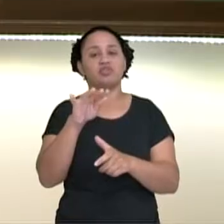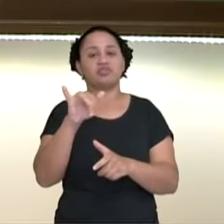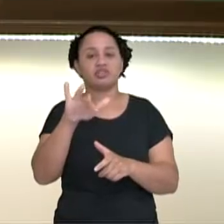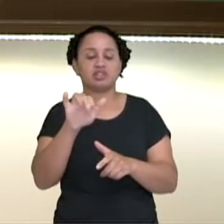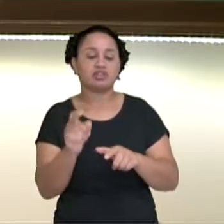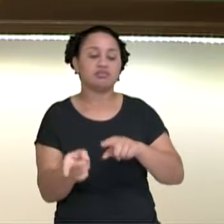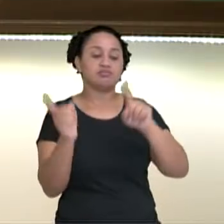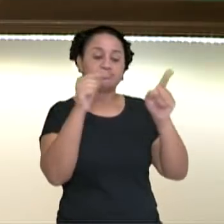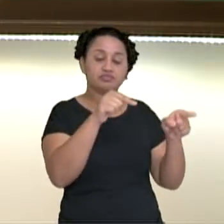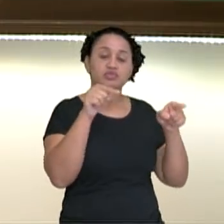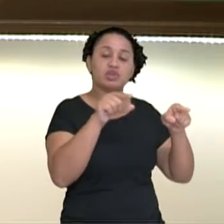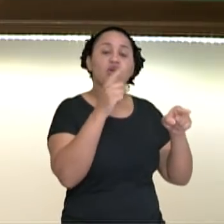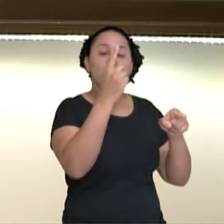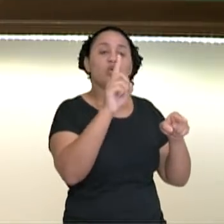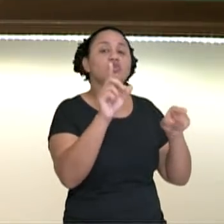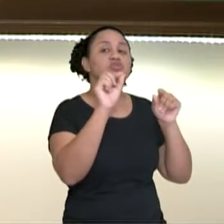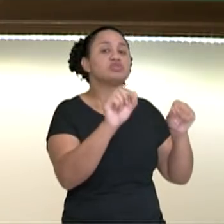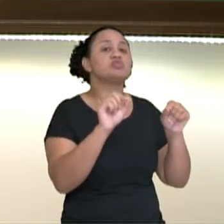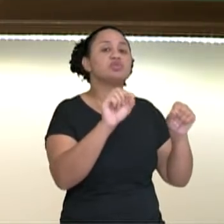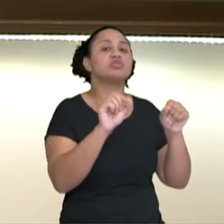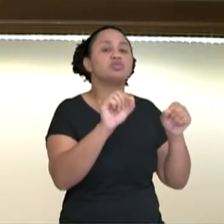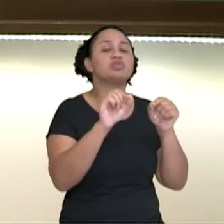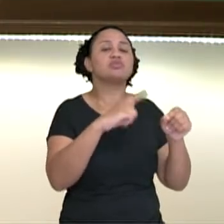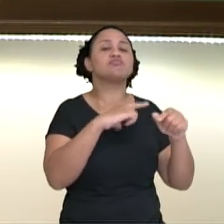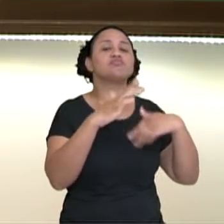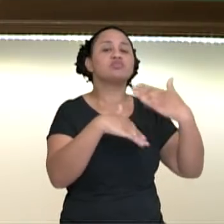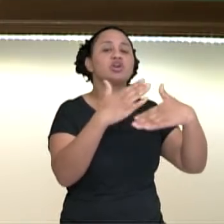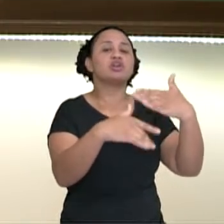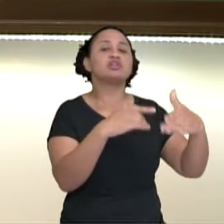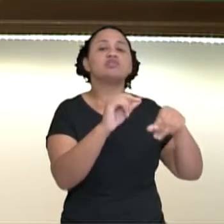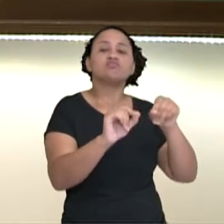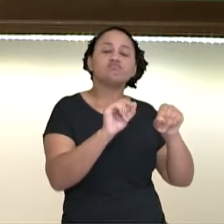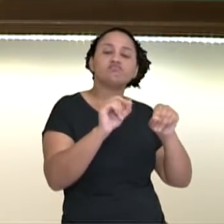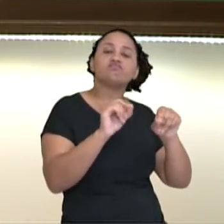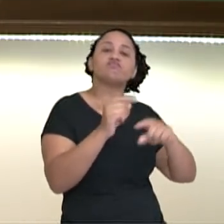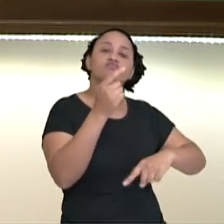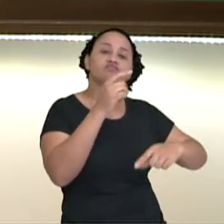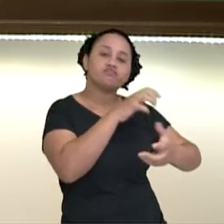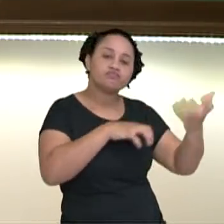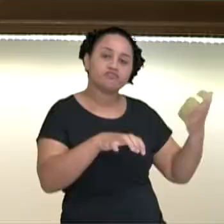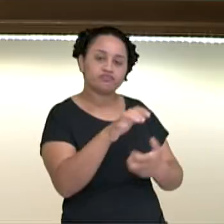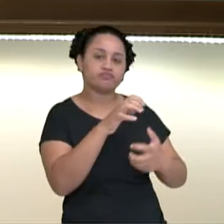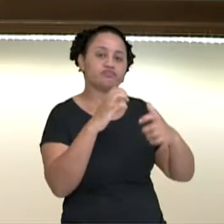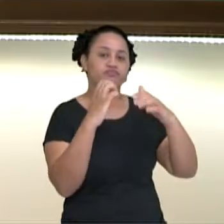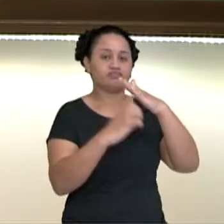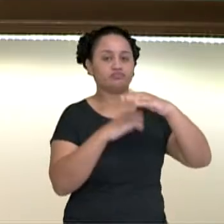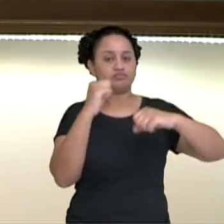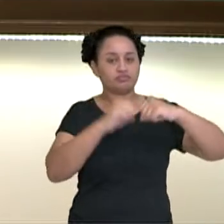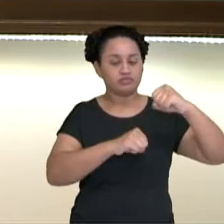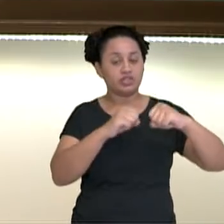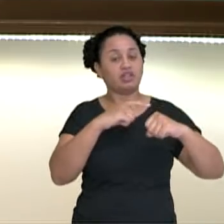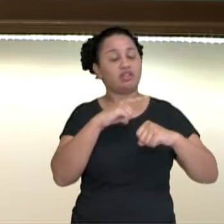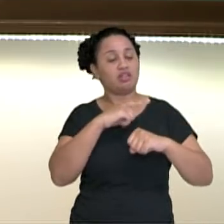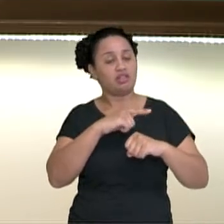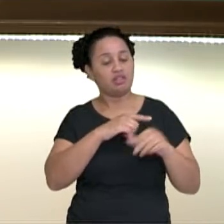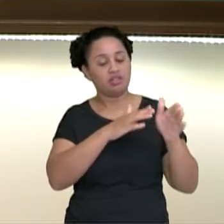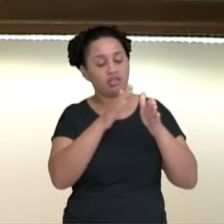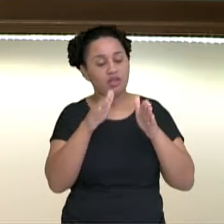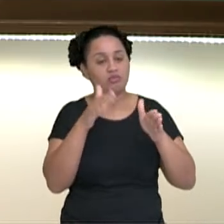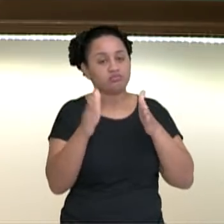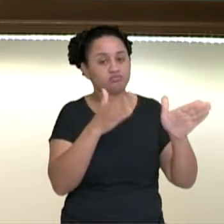menos importante, o que vai acelerar o processo da Revolução Industrial, a gente vai ter a maquinofatura, que vai